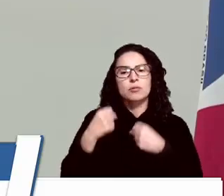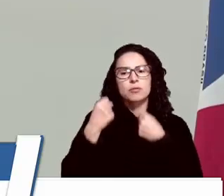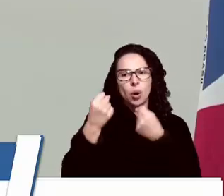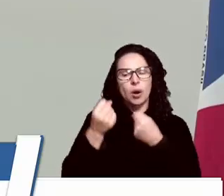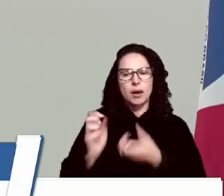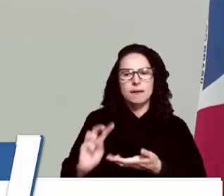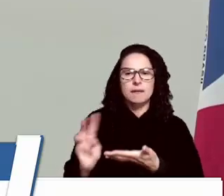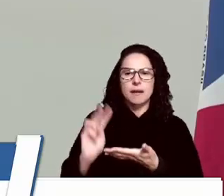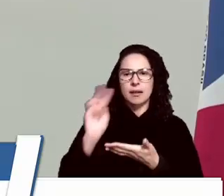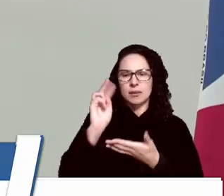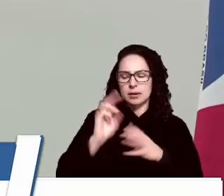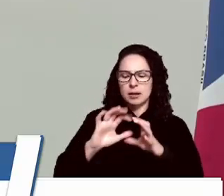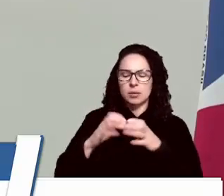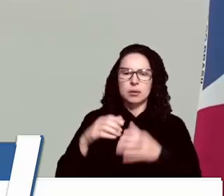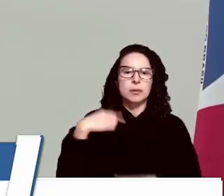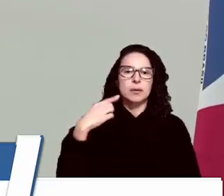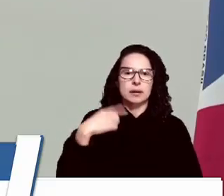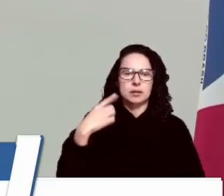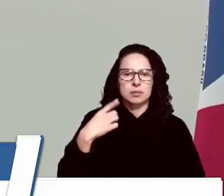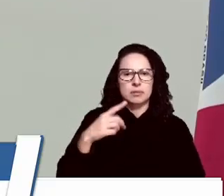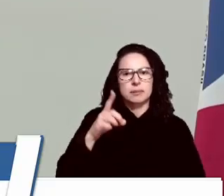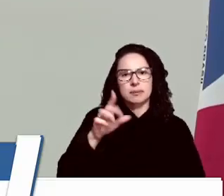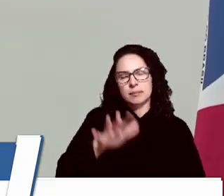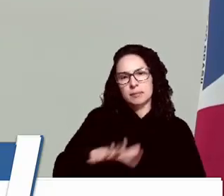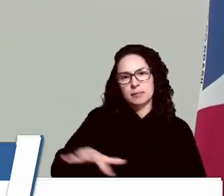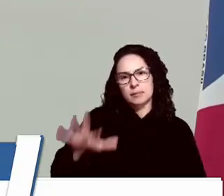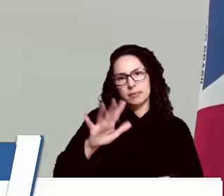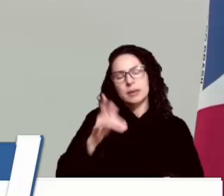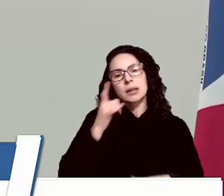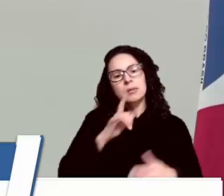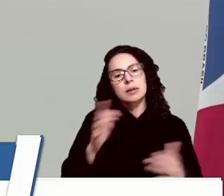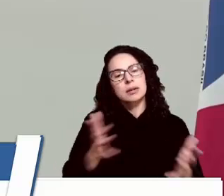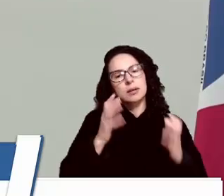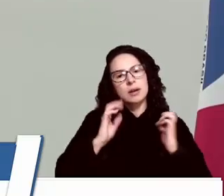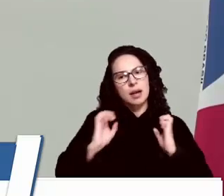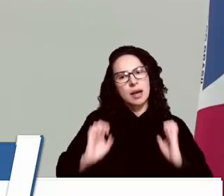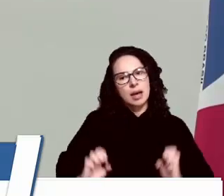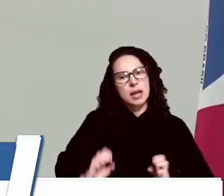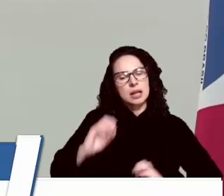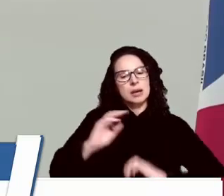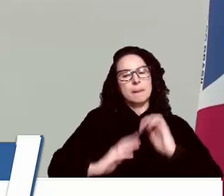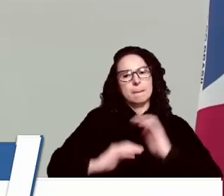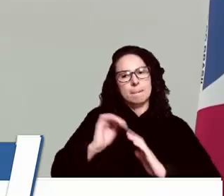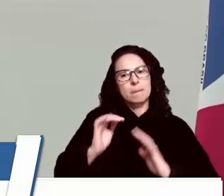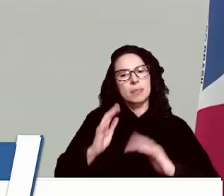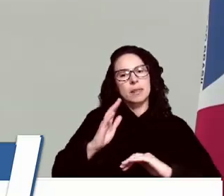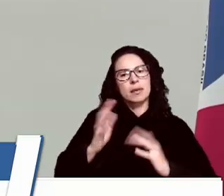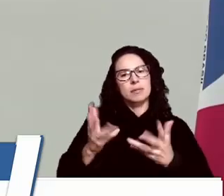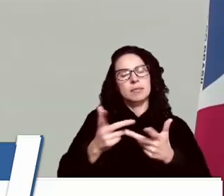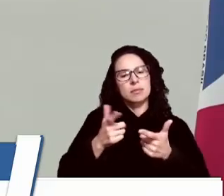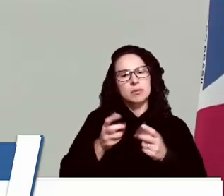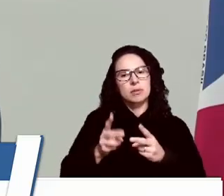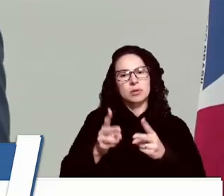da classe dos advogados nesta região, promovendo a ética e a competência e o aprimoramento contínuo.